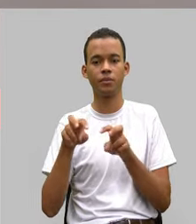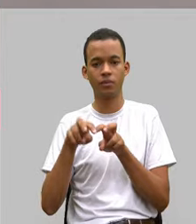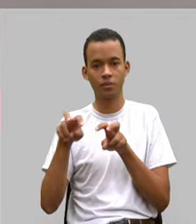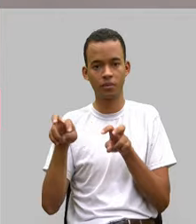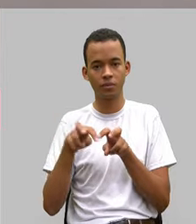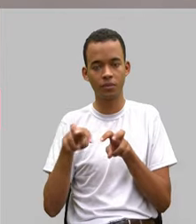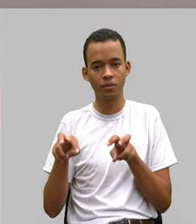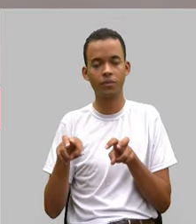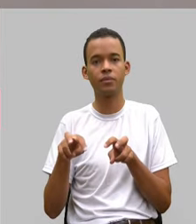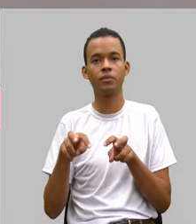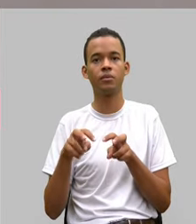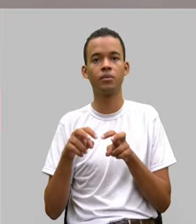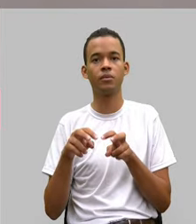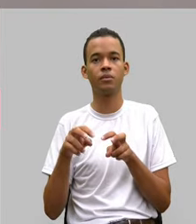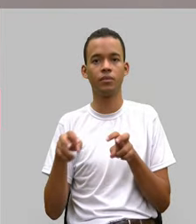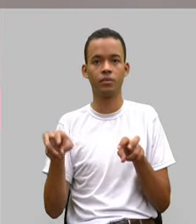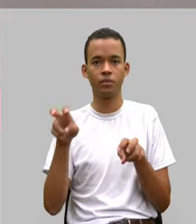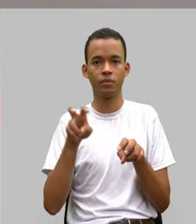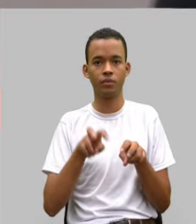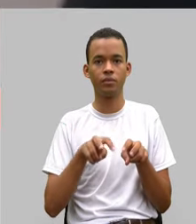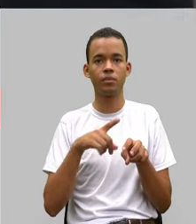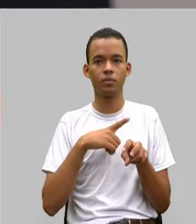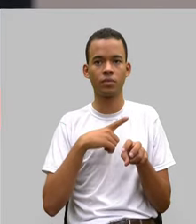assento nos lugares